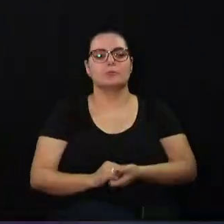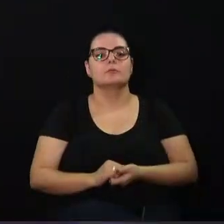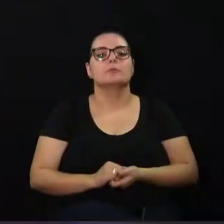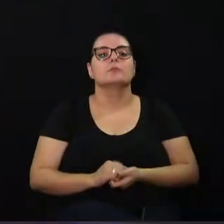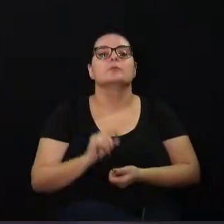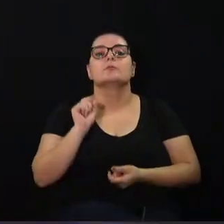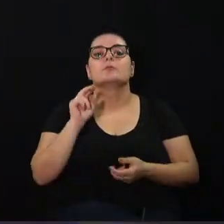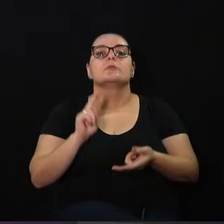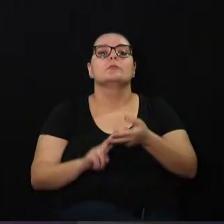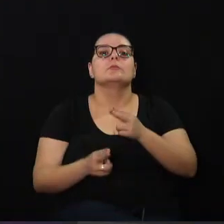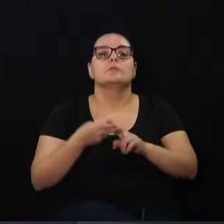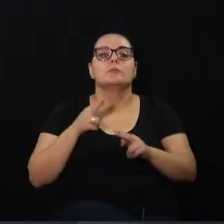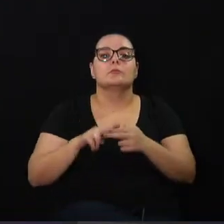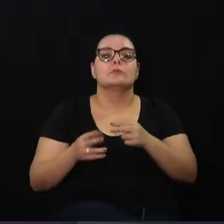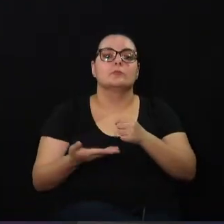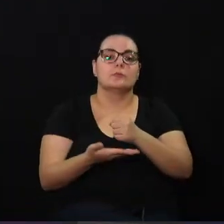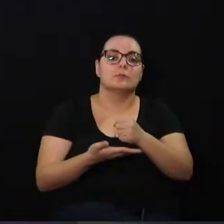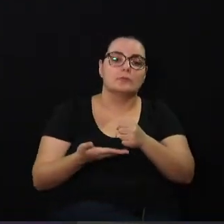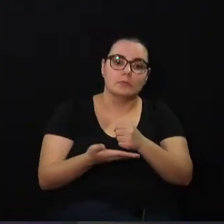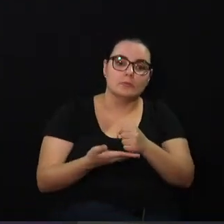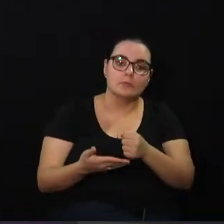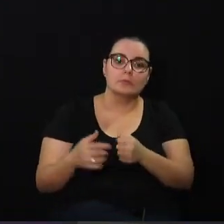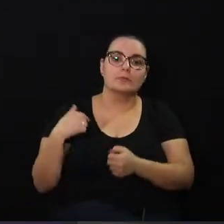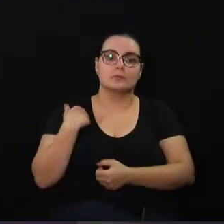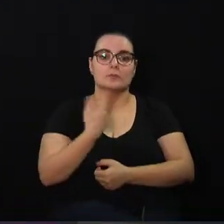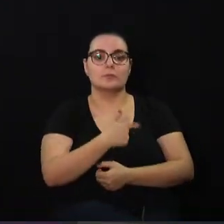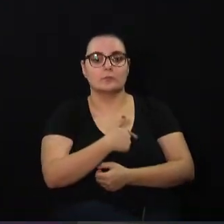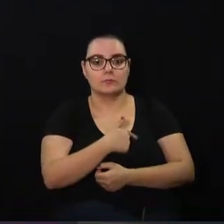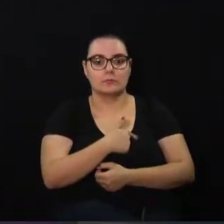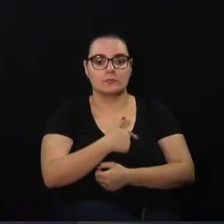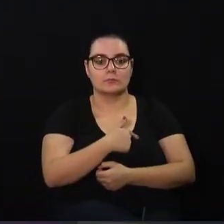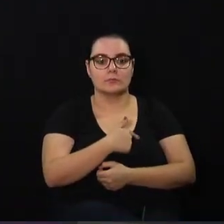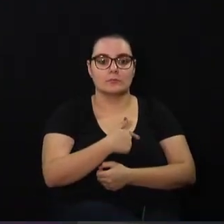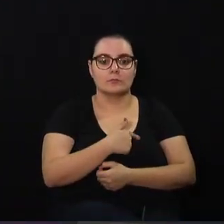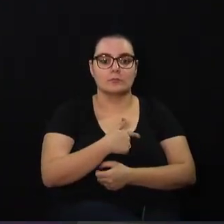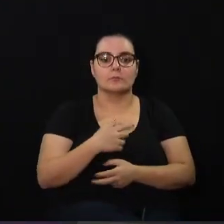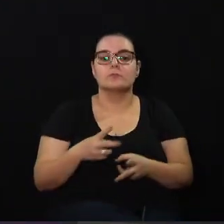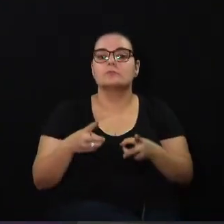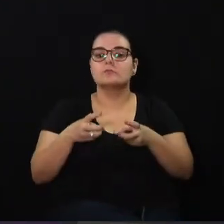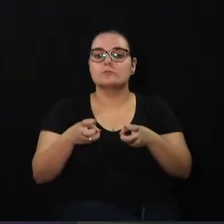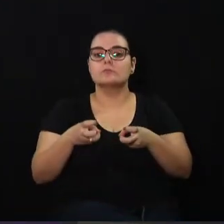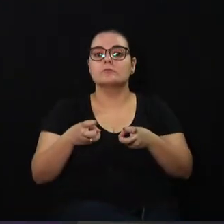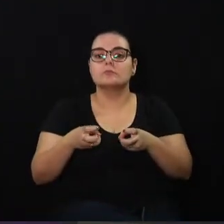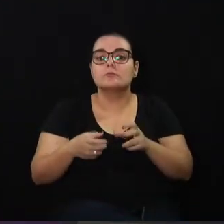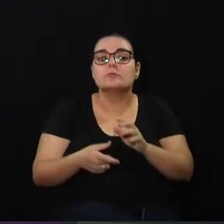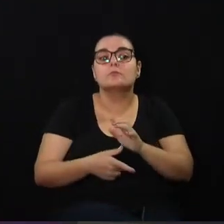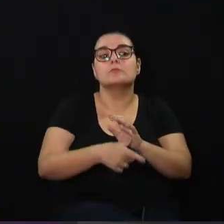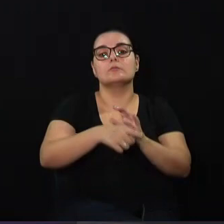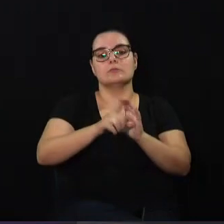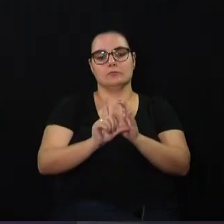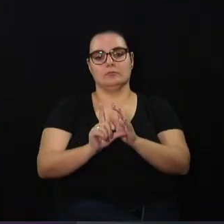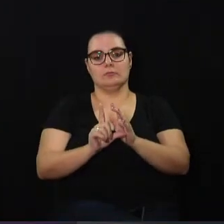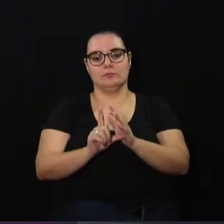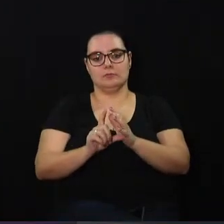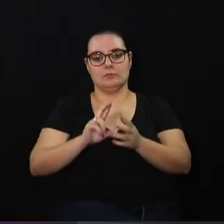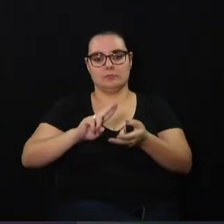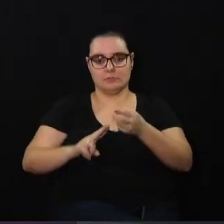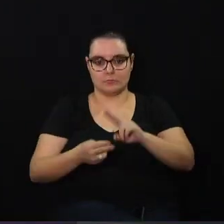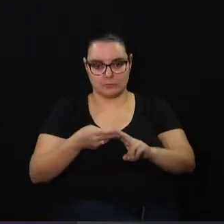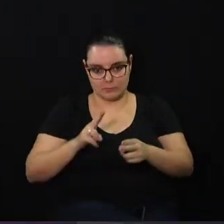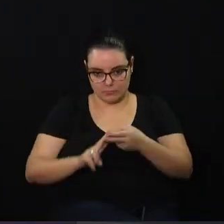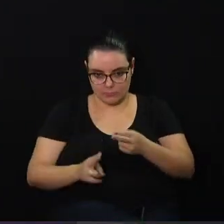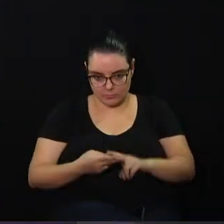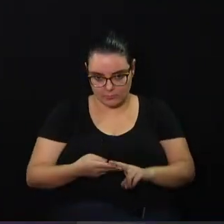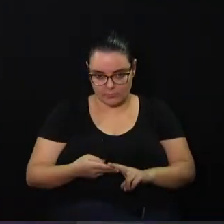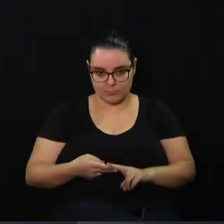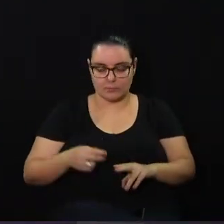básicas são algumas habilidades que a gente considera como pré-requisito para a aprendizagem de habilidades um pouco mais complexas